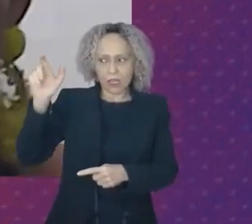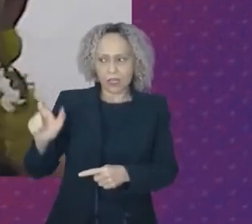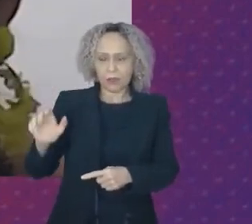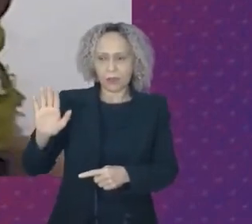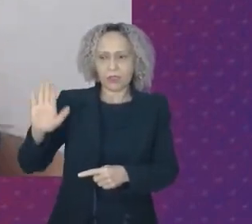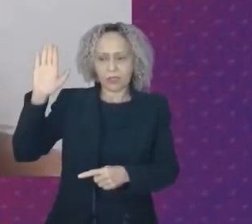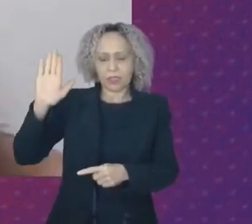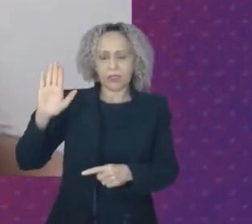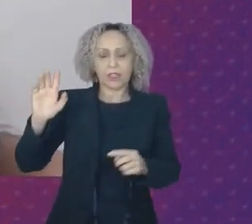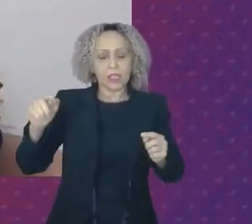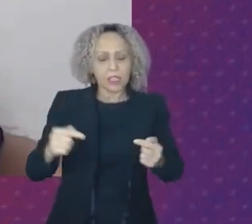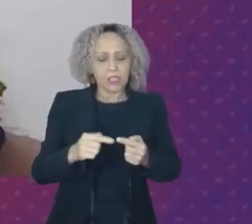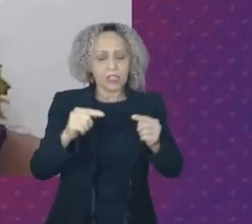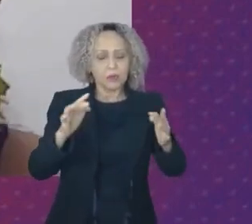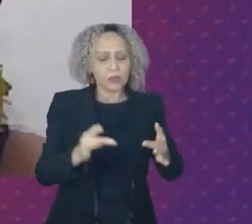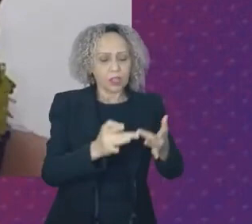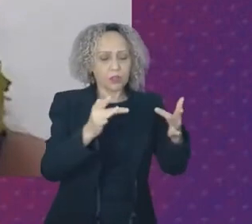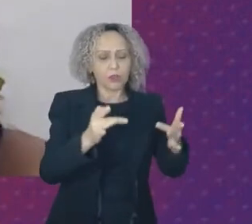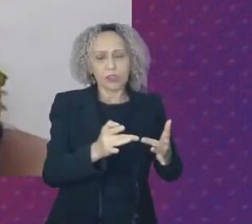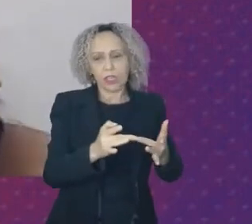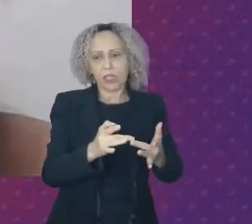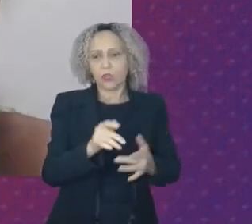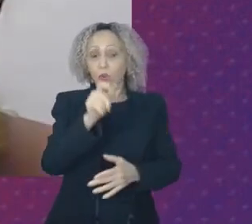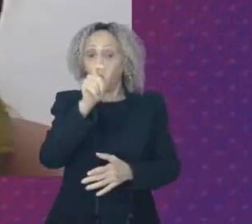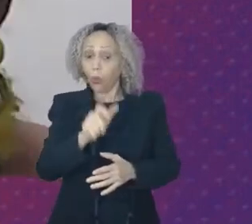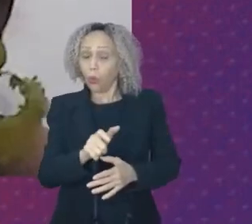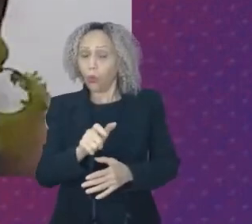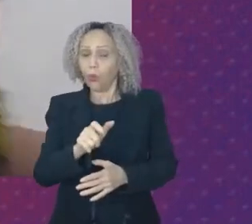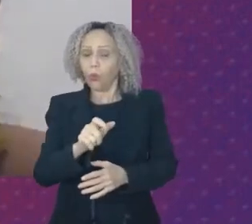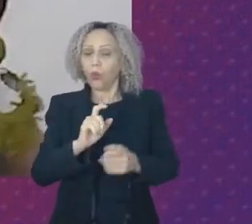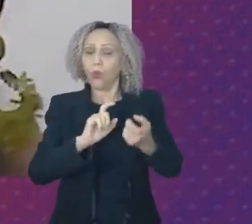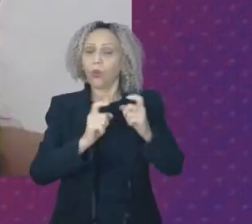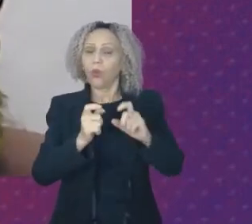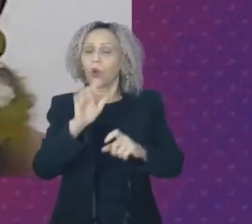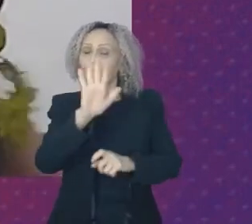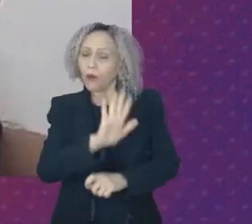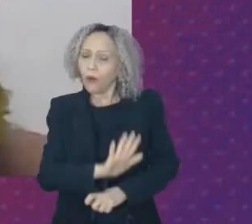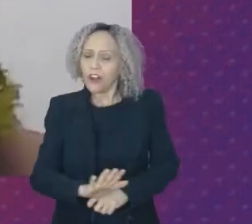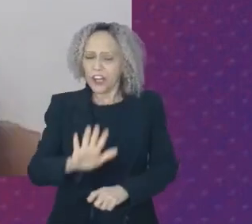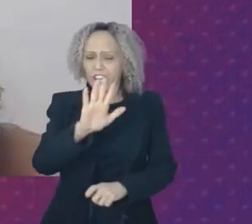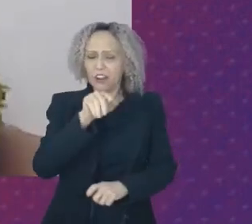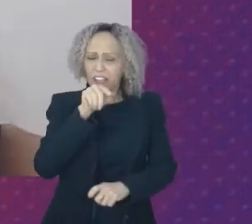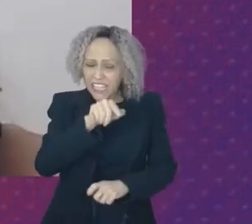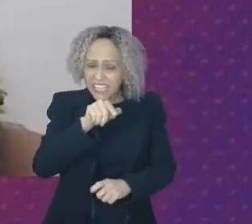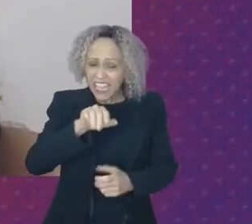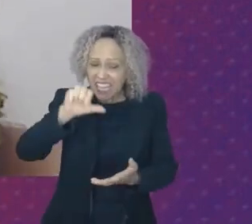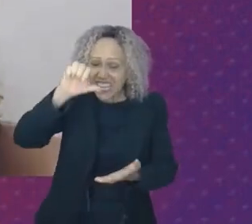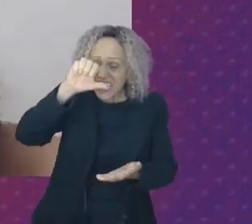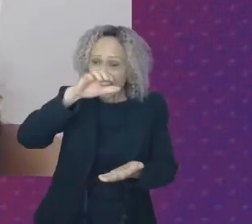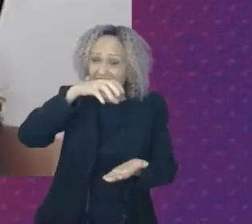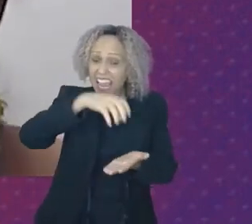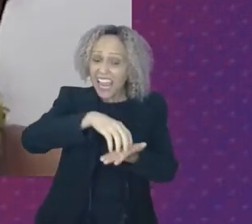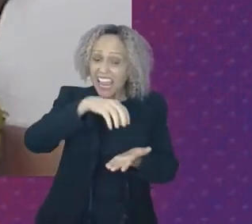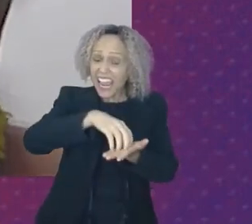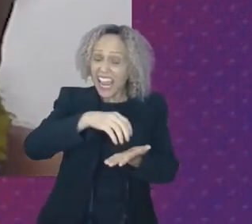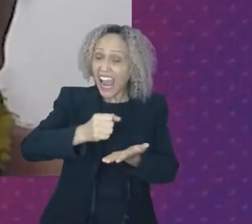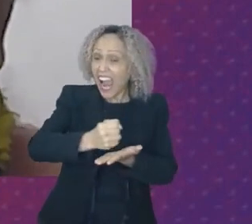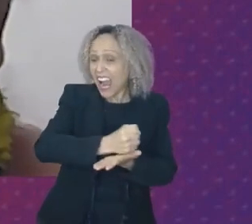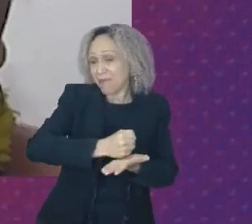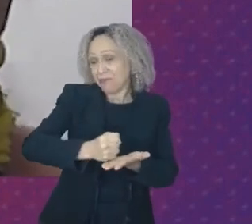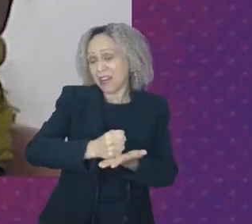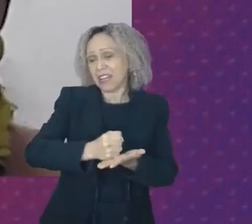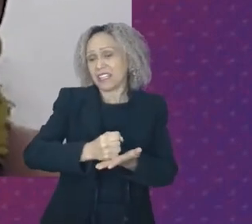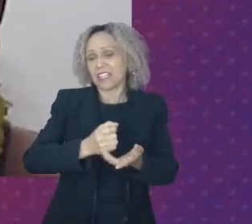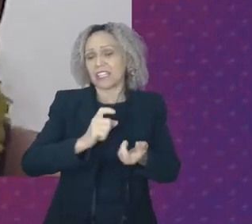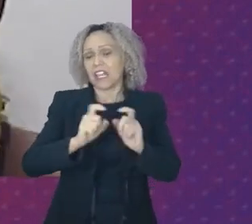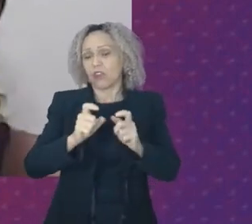a coordenação geral da campanha, que é o coração da campanha eleitoral. Se você não tem uma boa